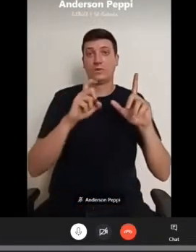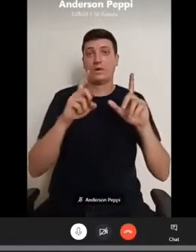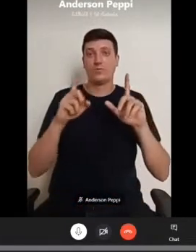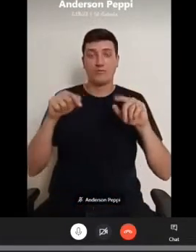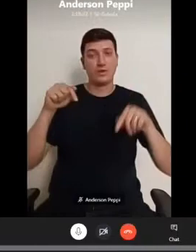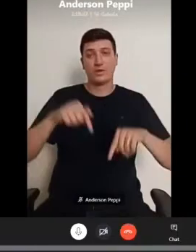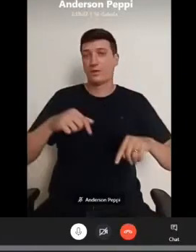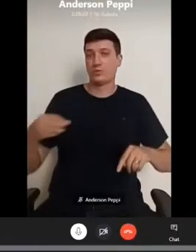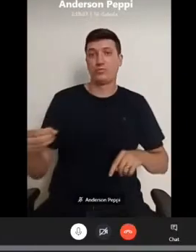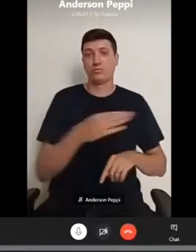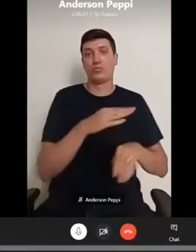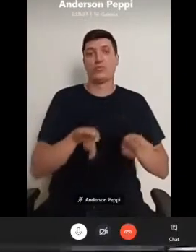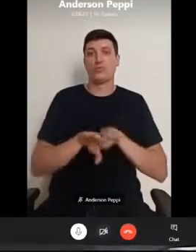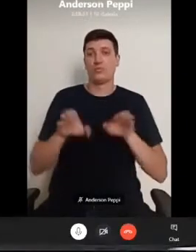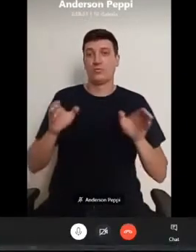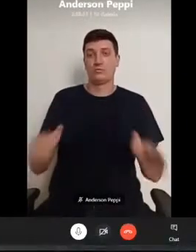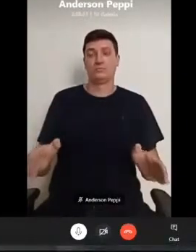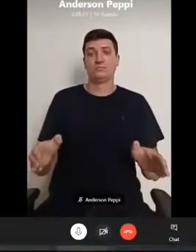neste mandato.